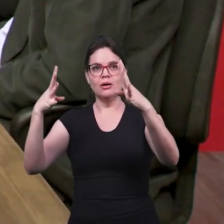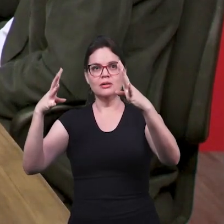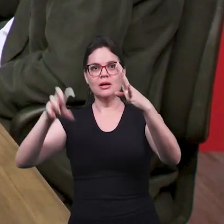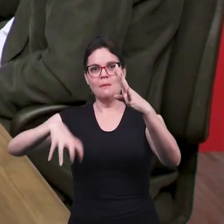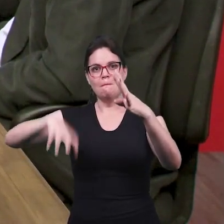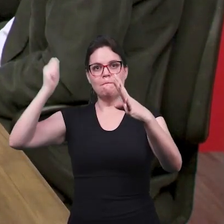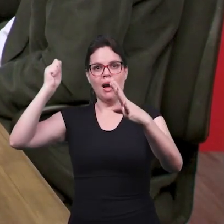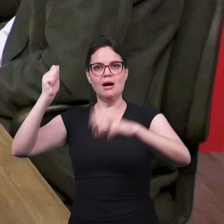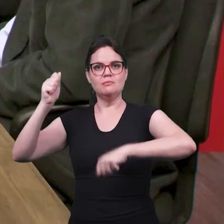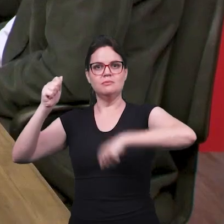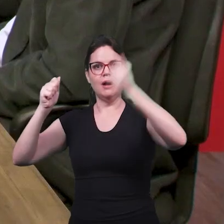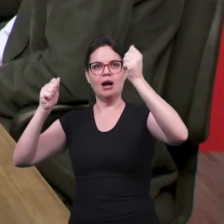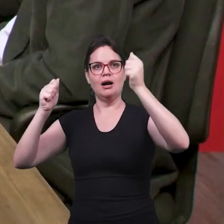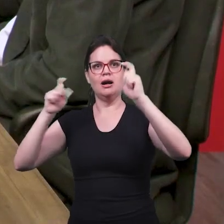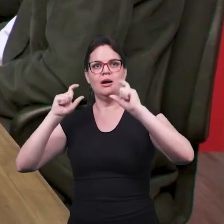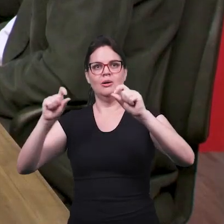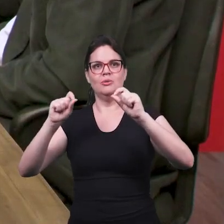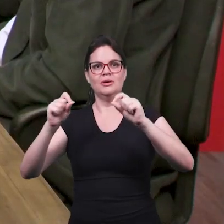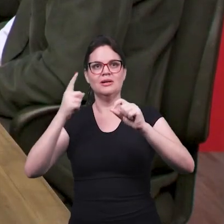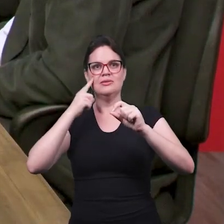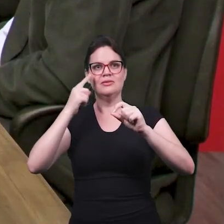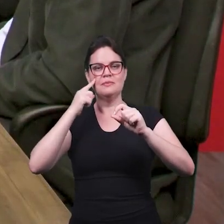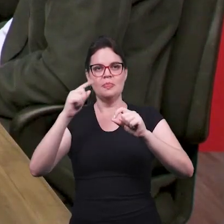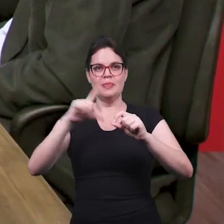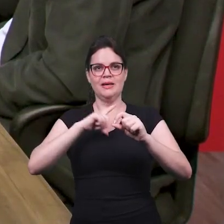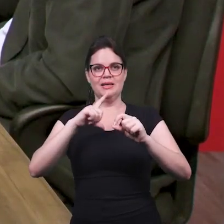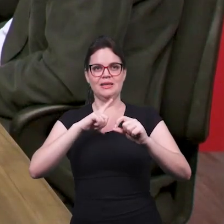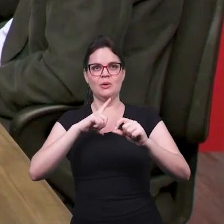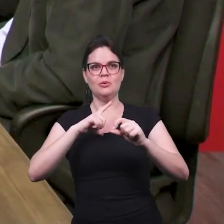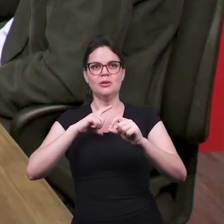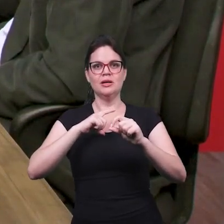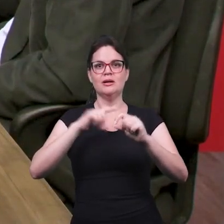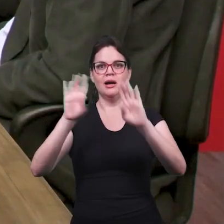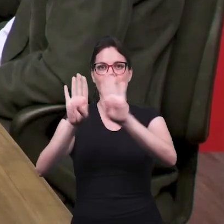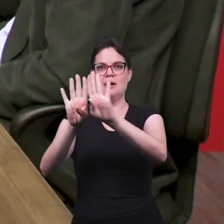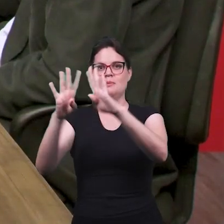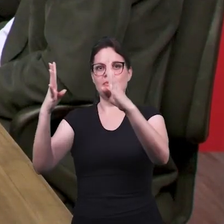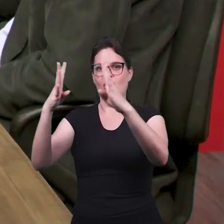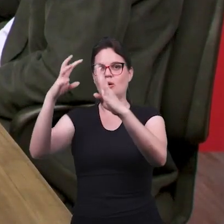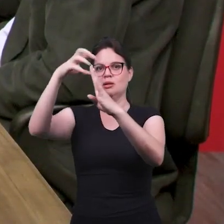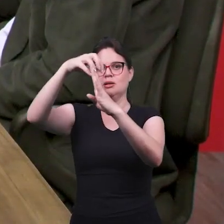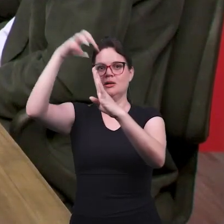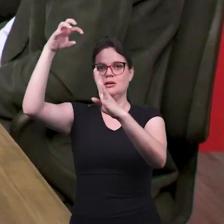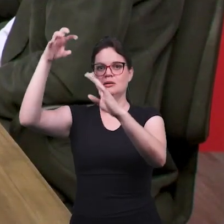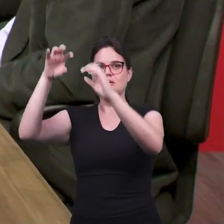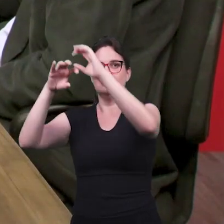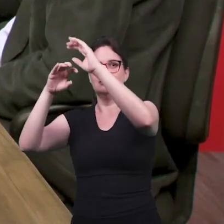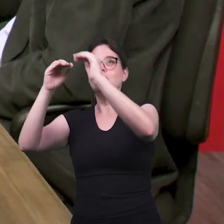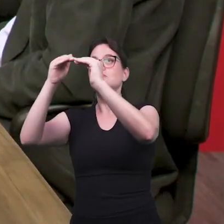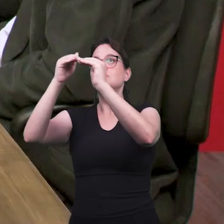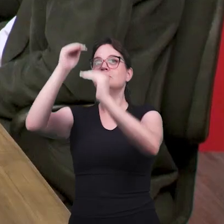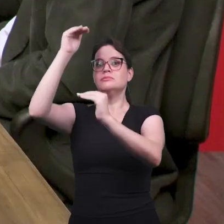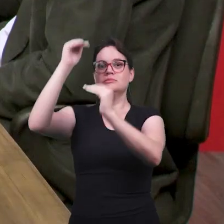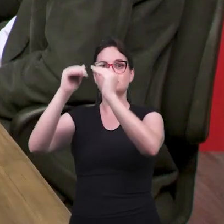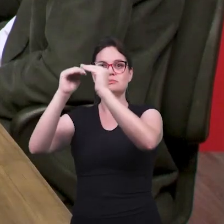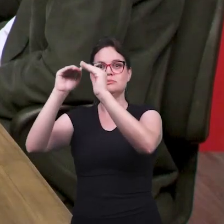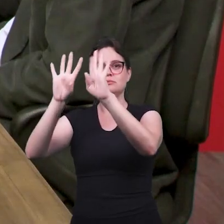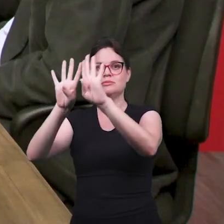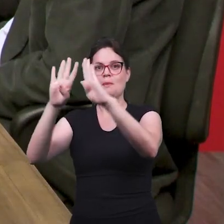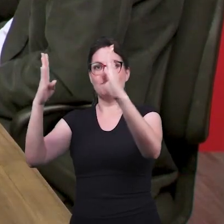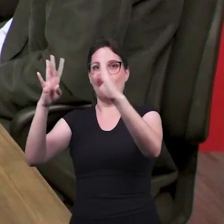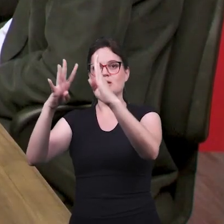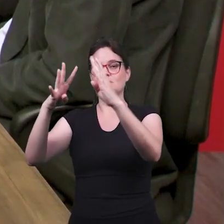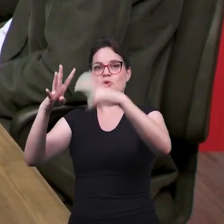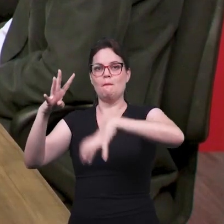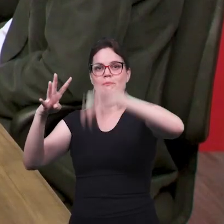Cabeça da porta é aquele pedaço que existe entre o finalzinho da porta ali e chegar até no teto. Então, isso ali chama cabeça da porta. Então, você